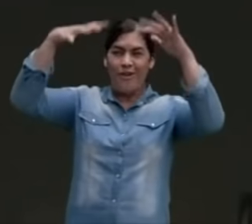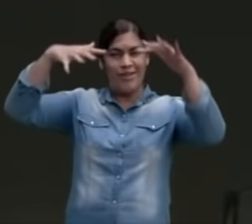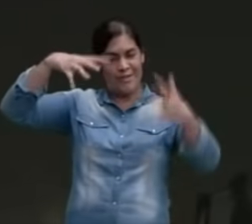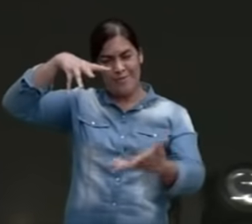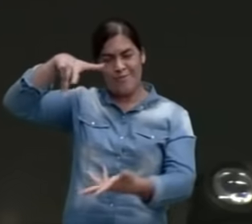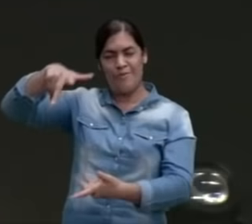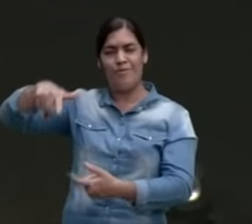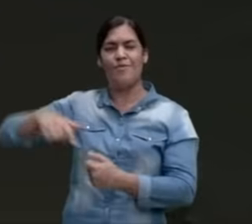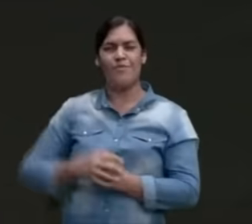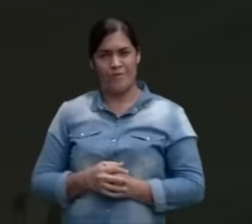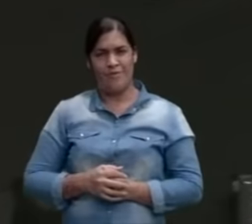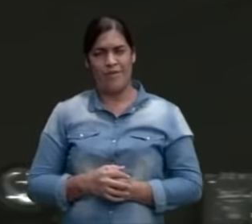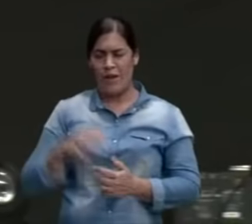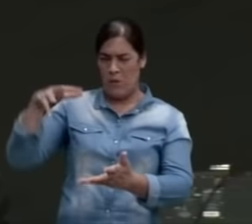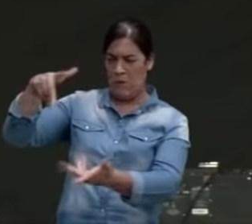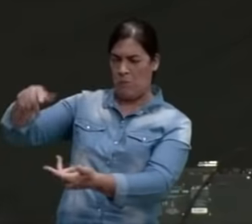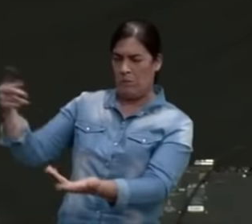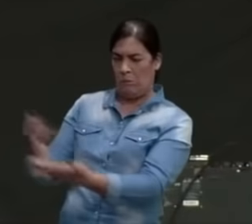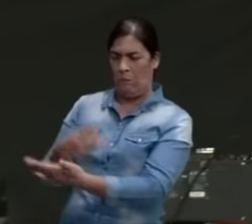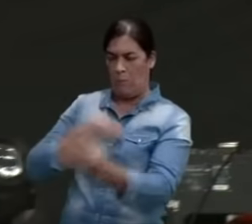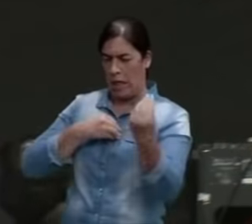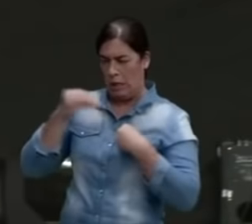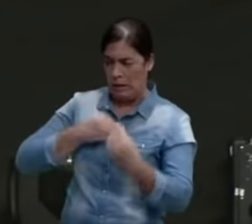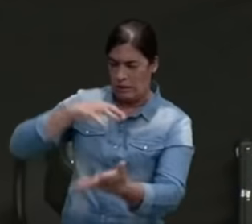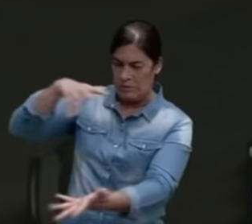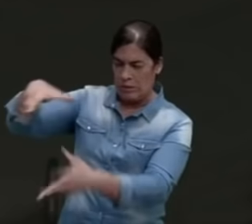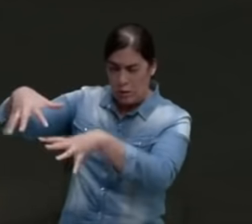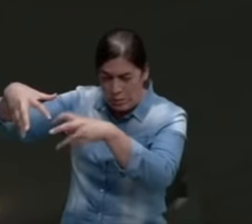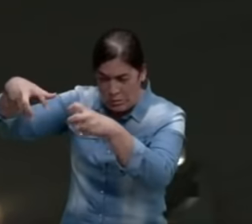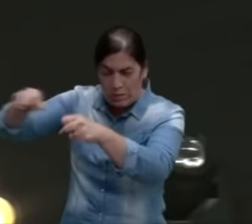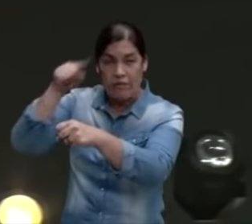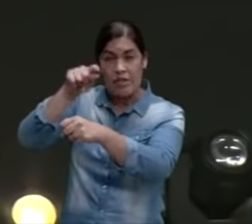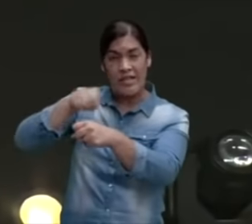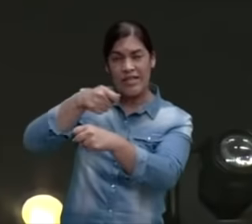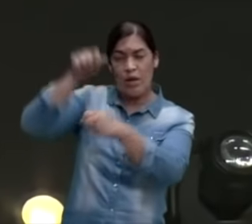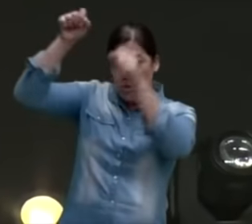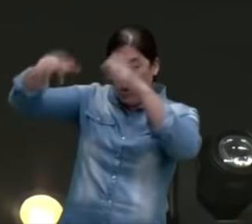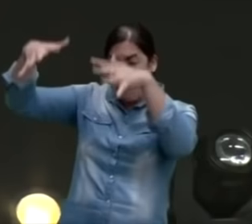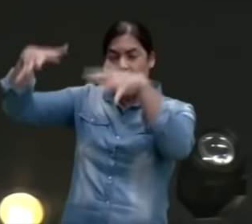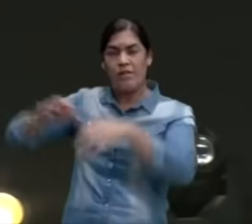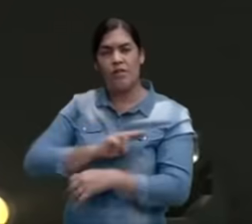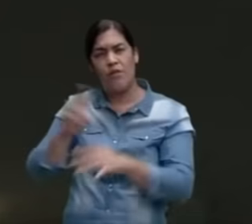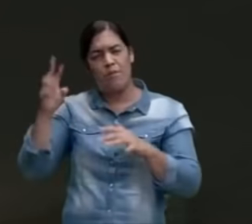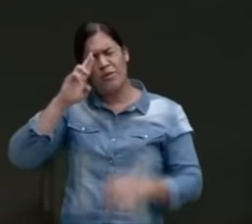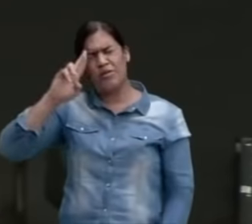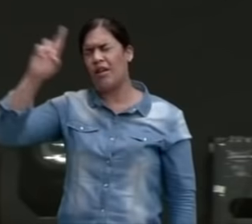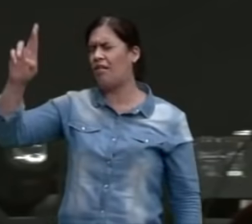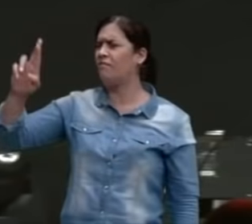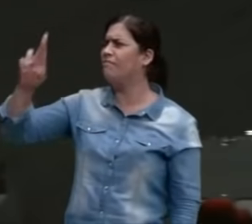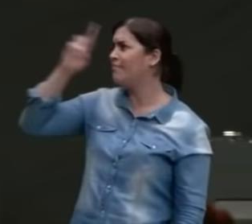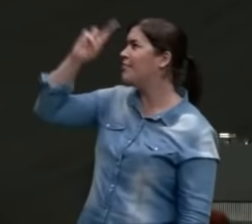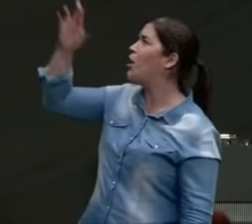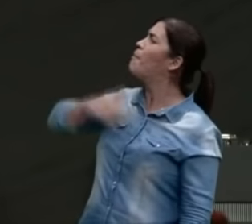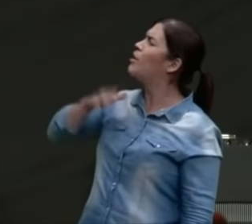tenebroso, neste mundo depravado, que você seja luz neste mundo, em nome do Senhor. Senhor, meu Deus e meu Pai,